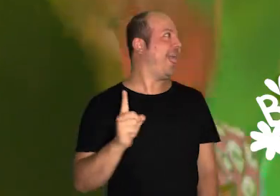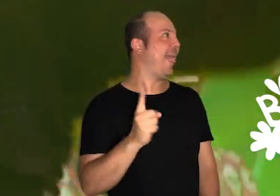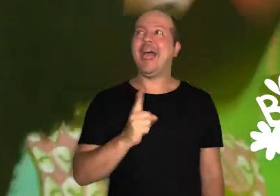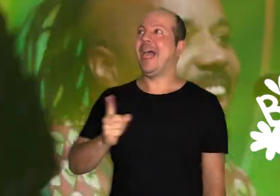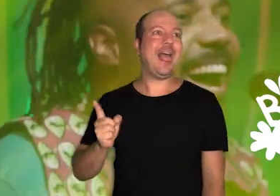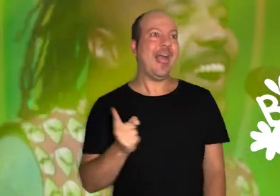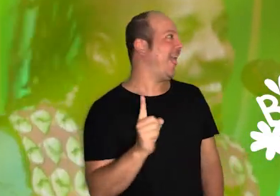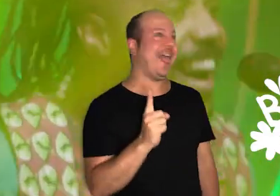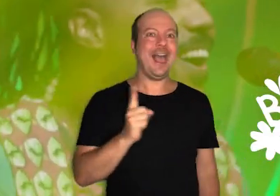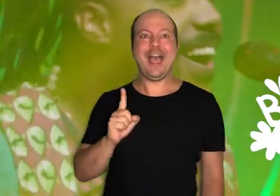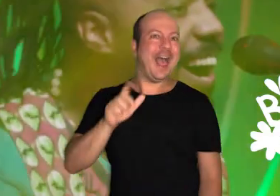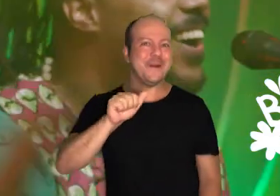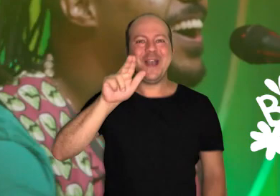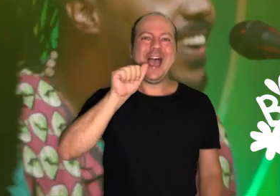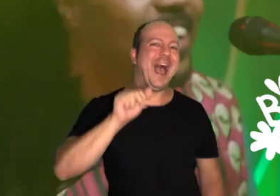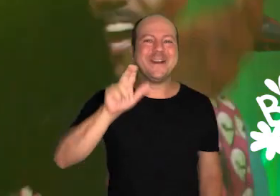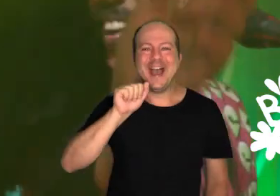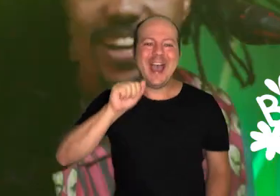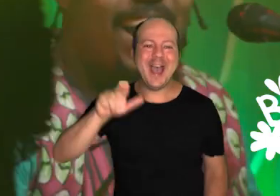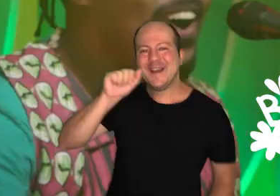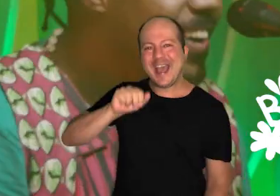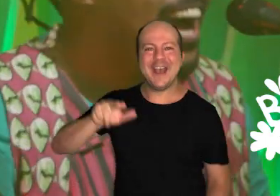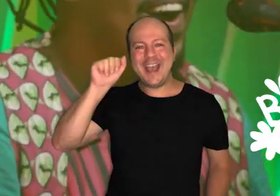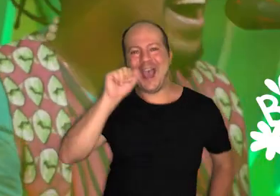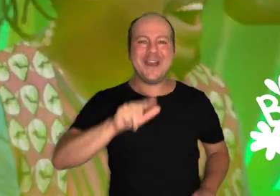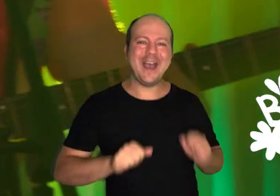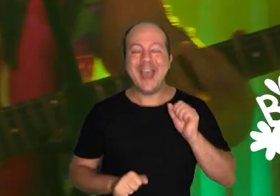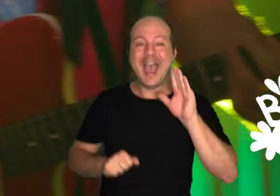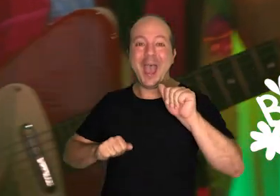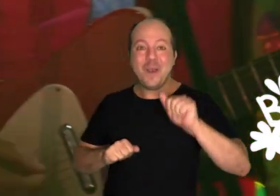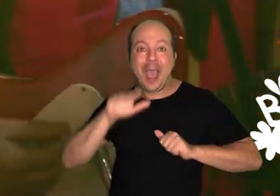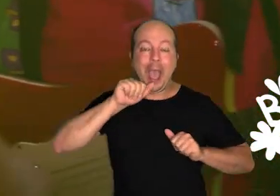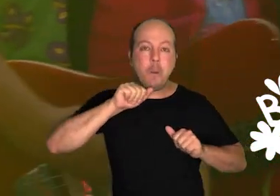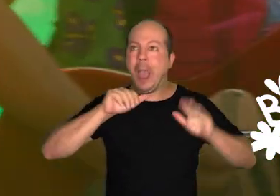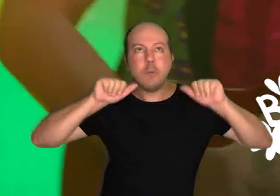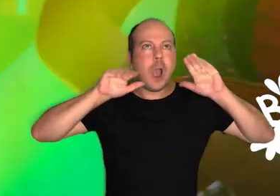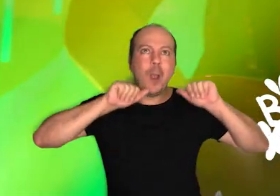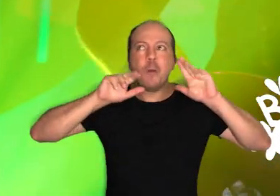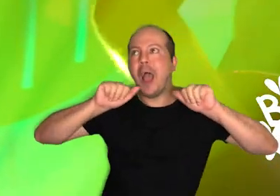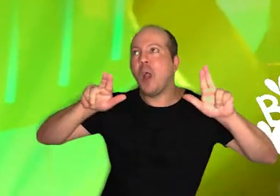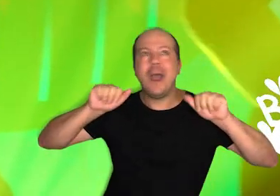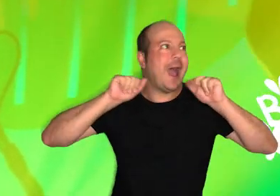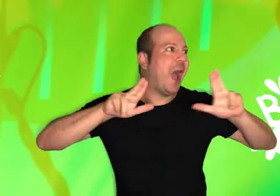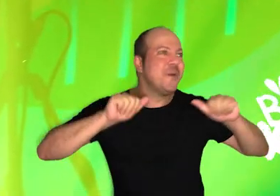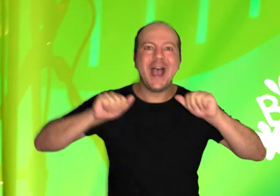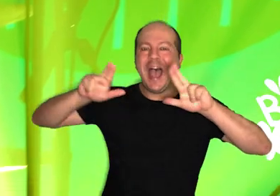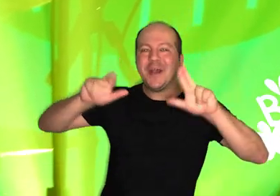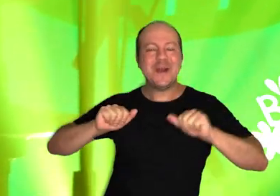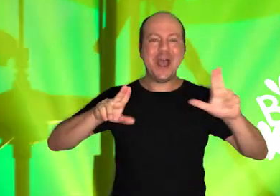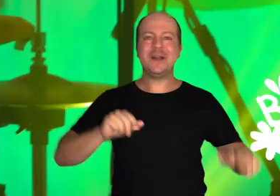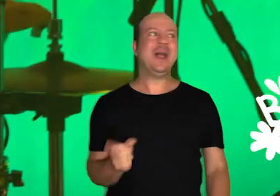au, au, au, au, au, au, au, au, au, au, au, au, au, au, au, au,